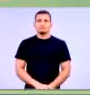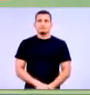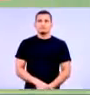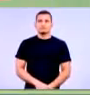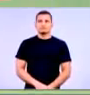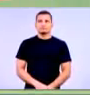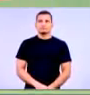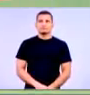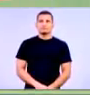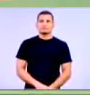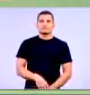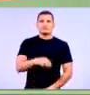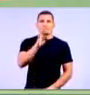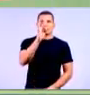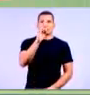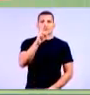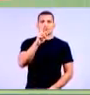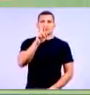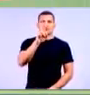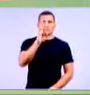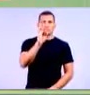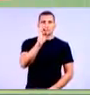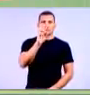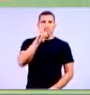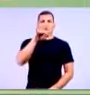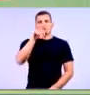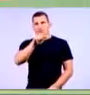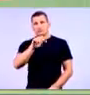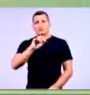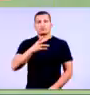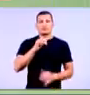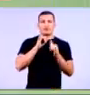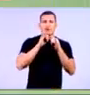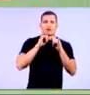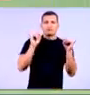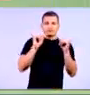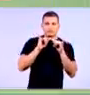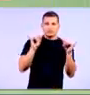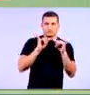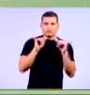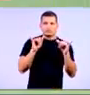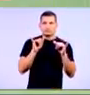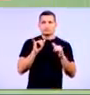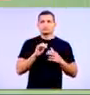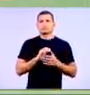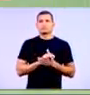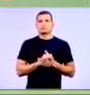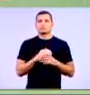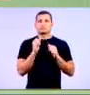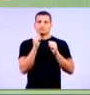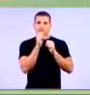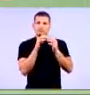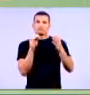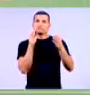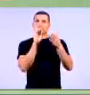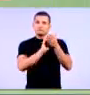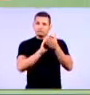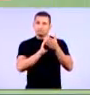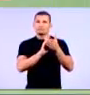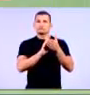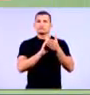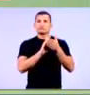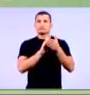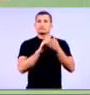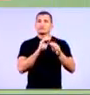dúvidas, o fórum de tutoria, o fórum de avisos, né? Então, ainda poderia incluir outros nós